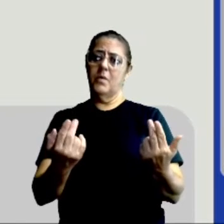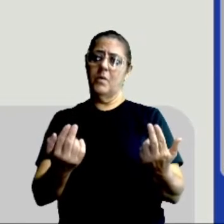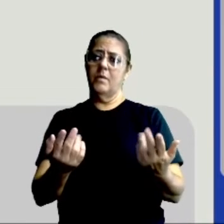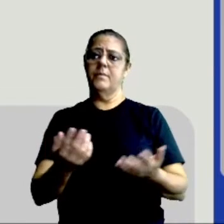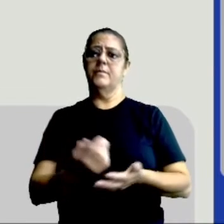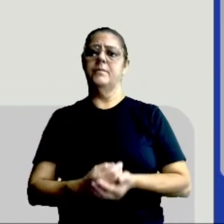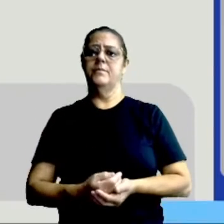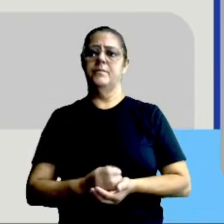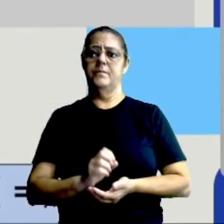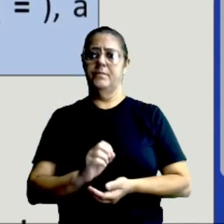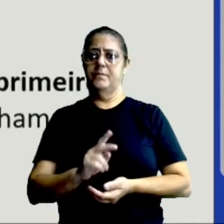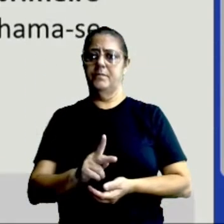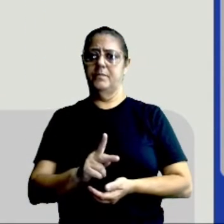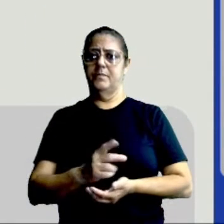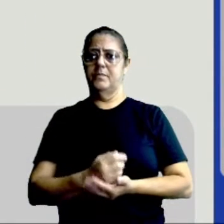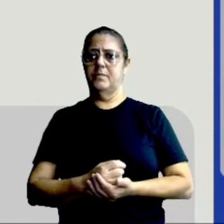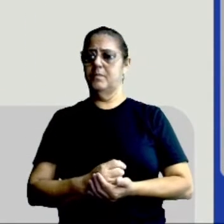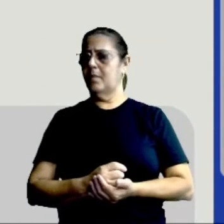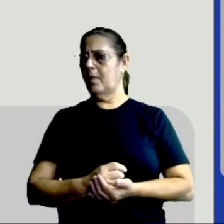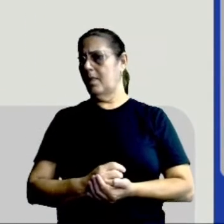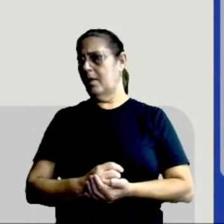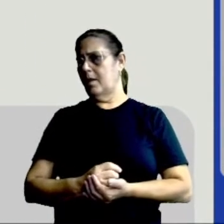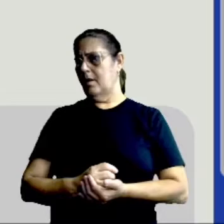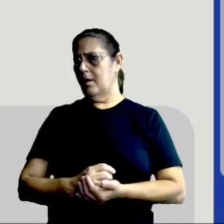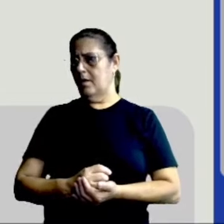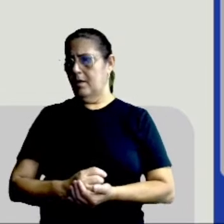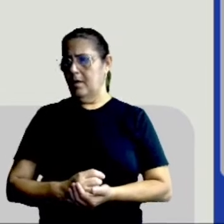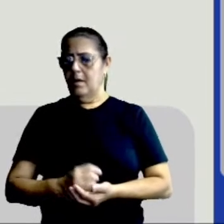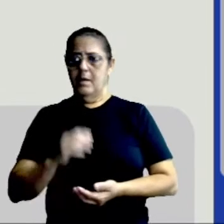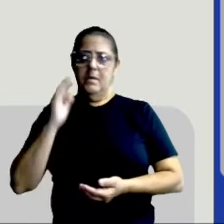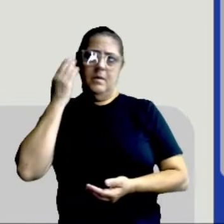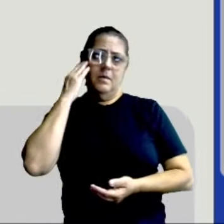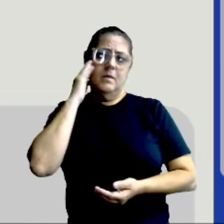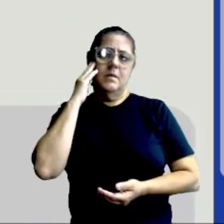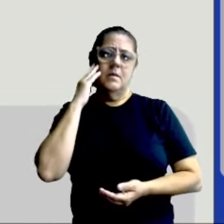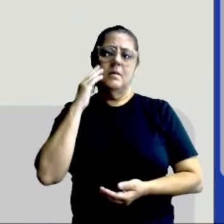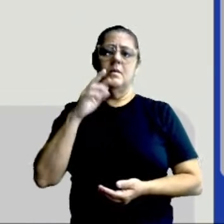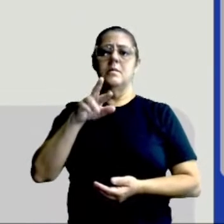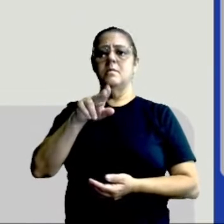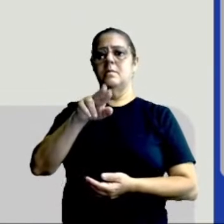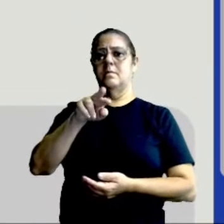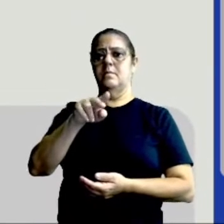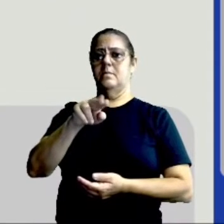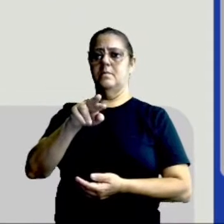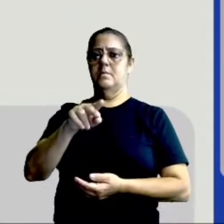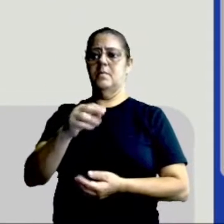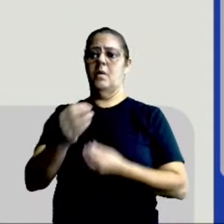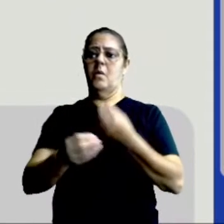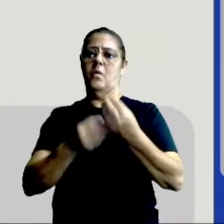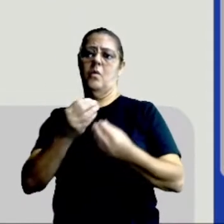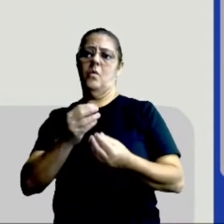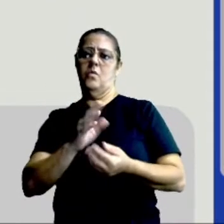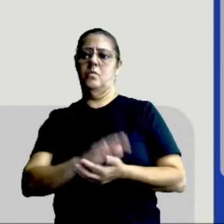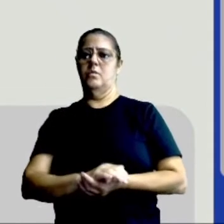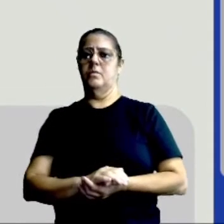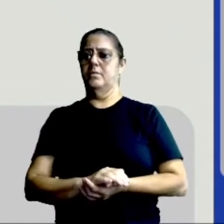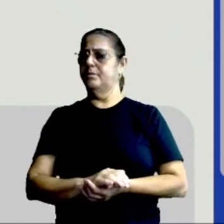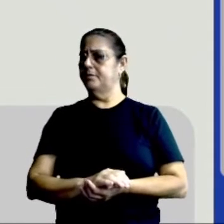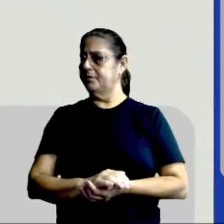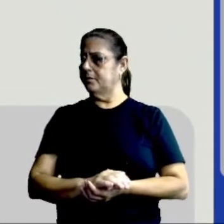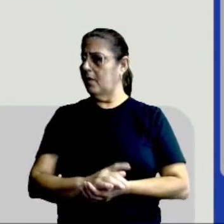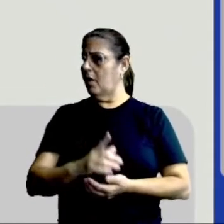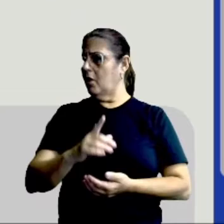iguais, ok? E aí, gente, entendendo uma igualdade, como que funciona, né? Então,